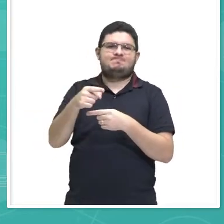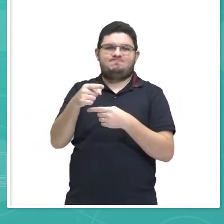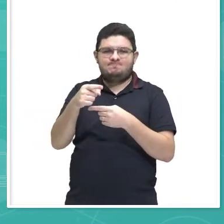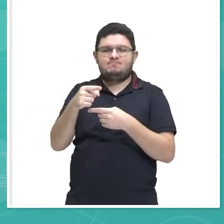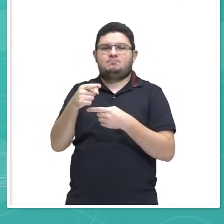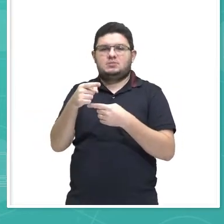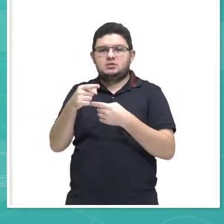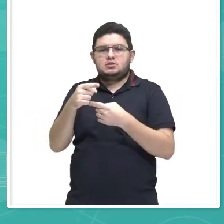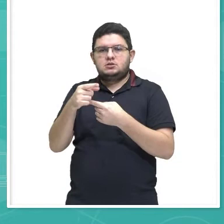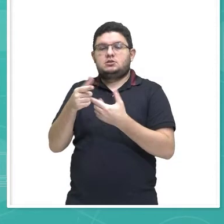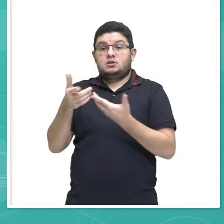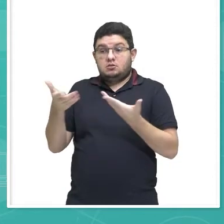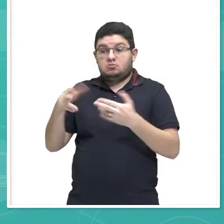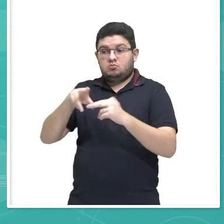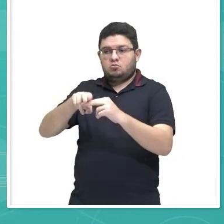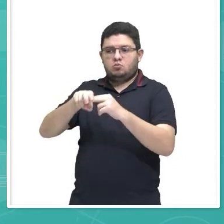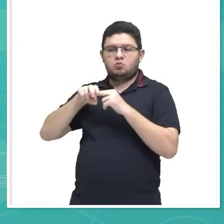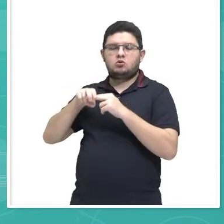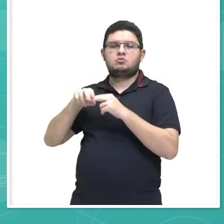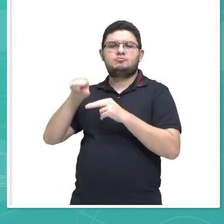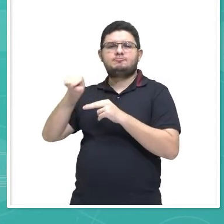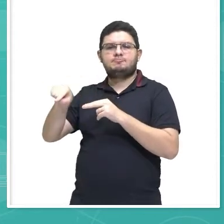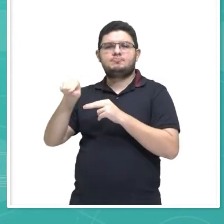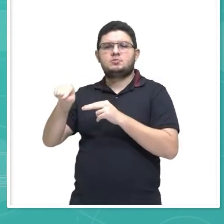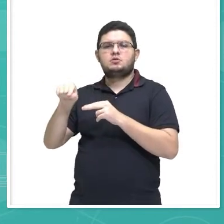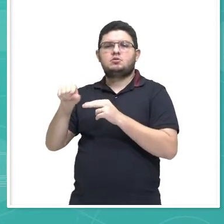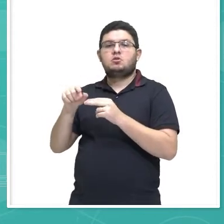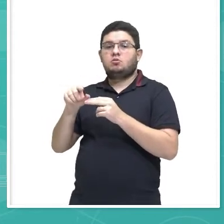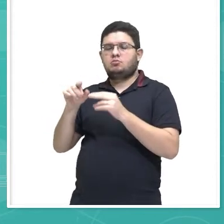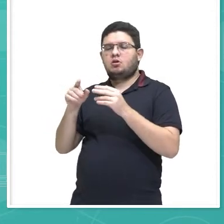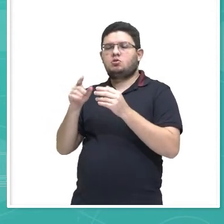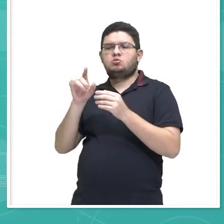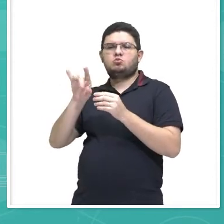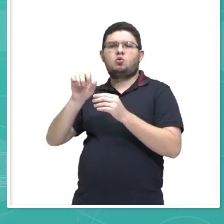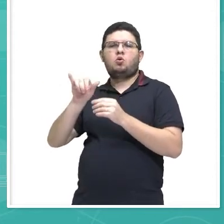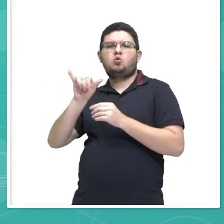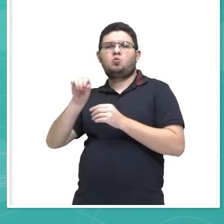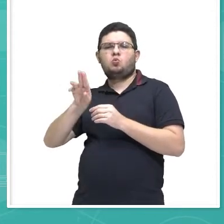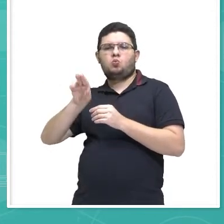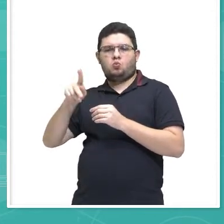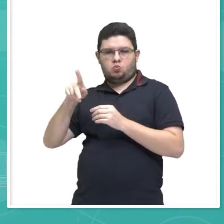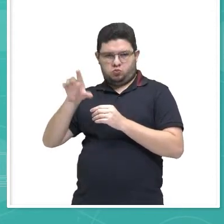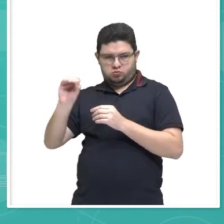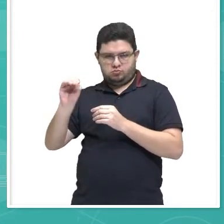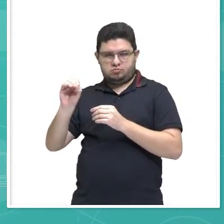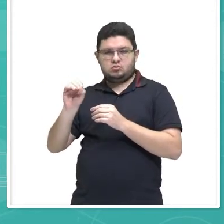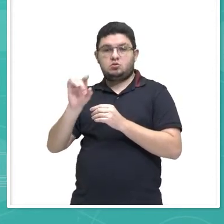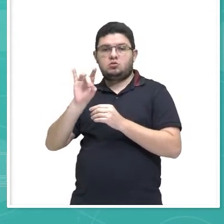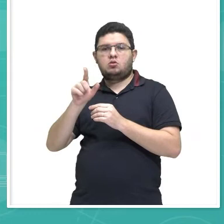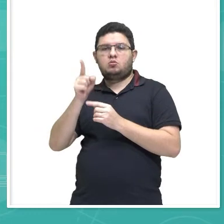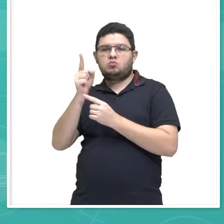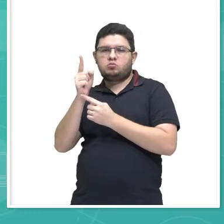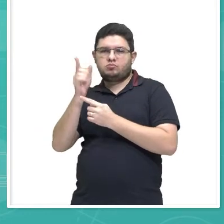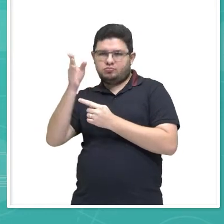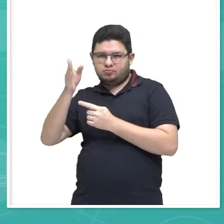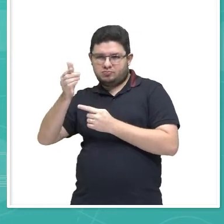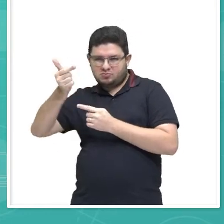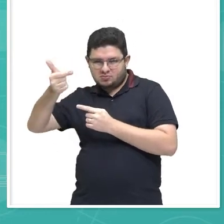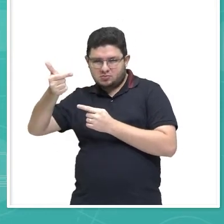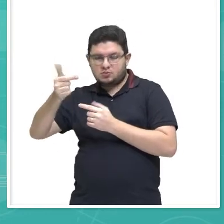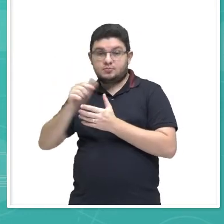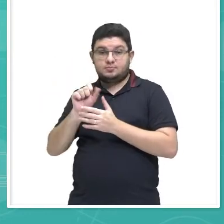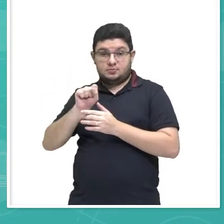muito bem feita. E aí então ele recebe somente um Yuko, que é um terço do ponto. E aí se ele